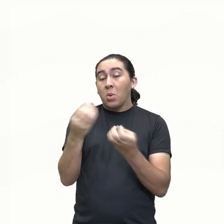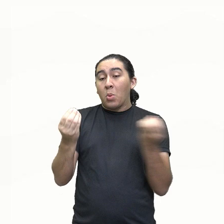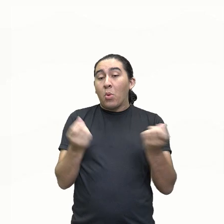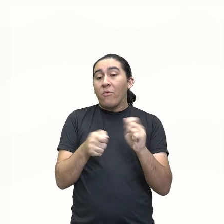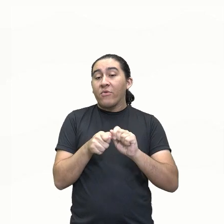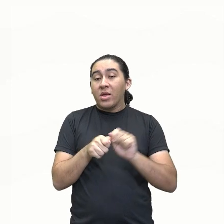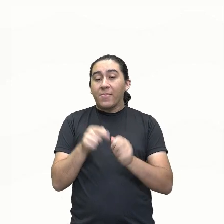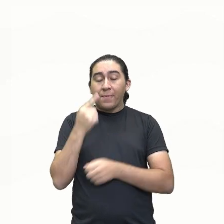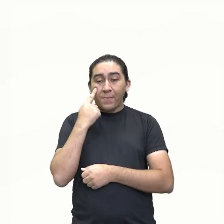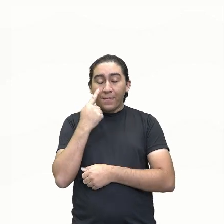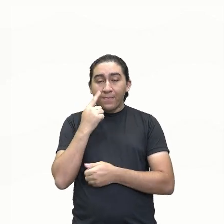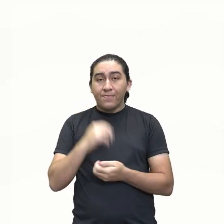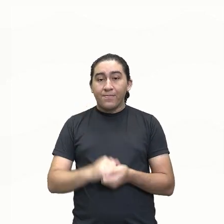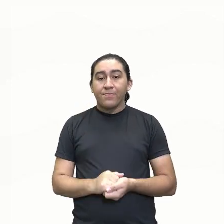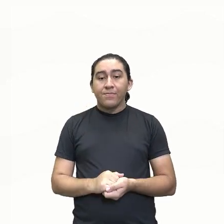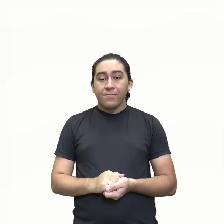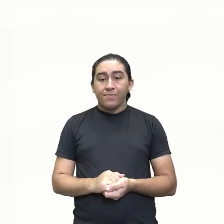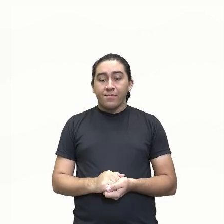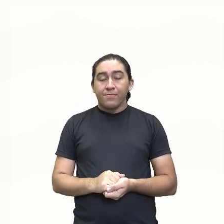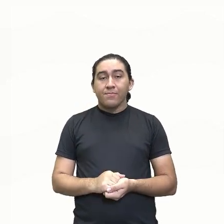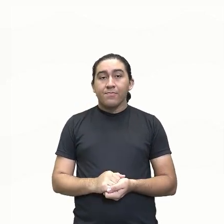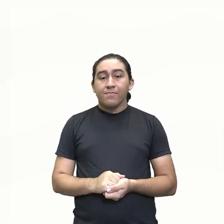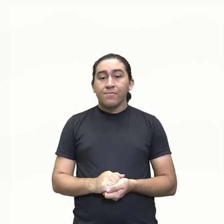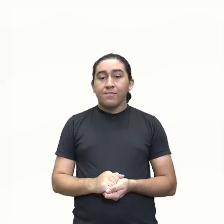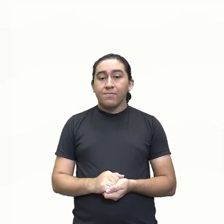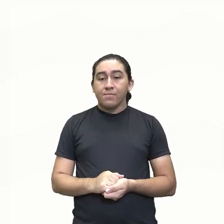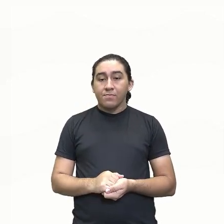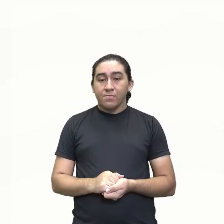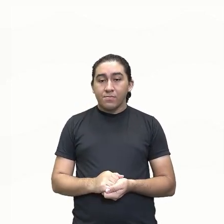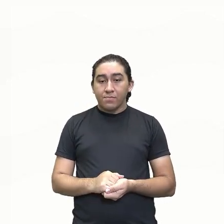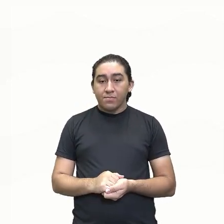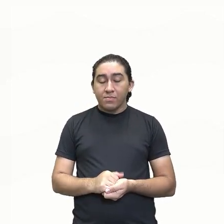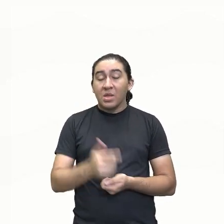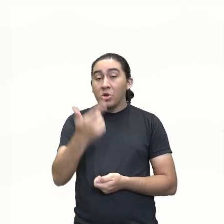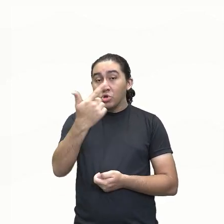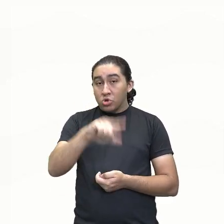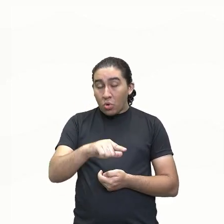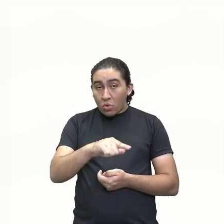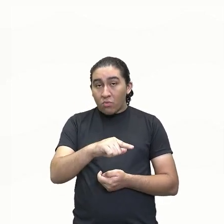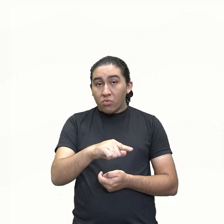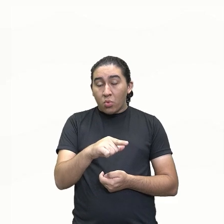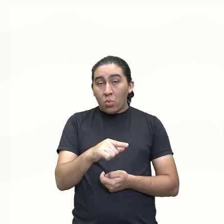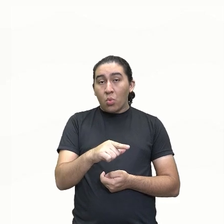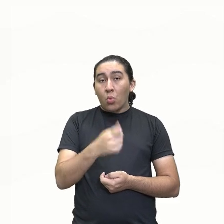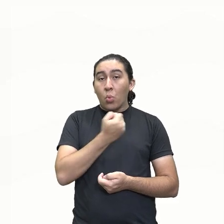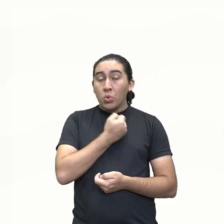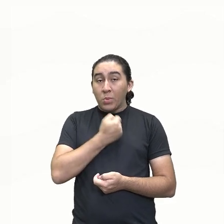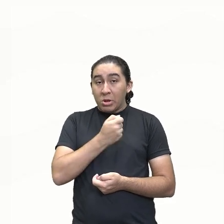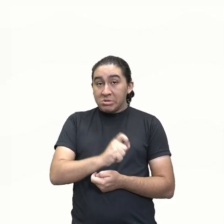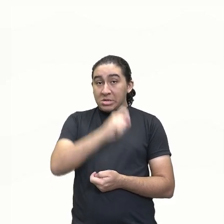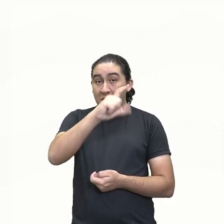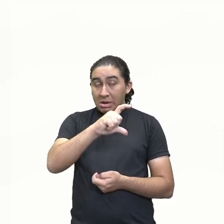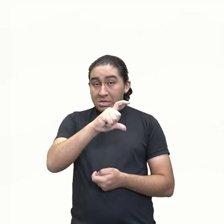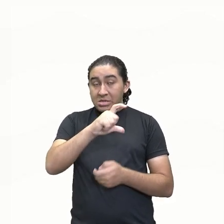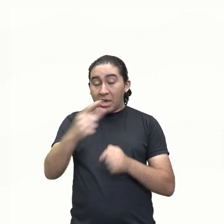faz? Repete a base e subtrai os expoentes. Então, vai ficar